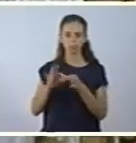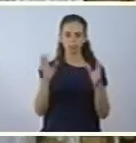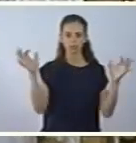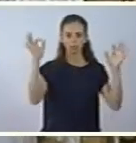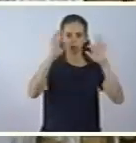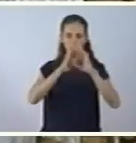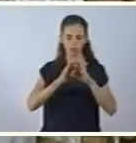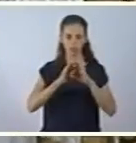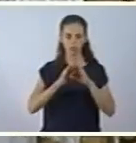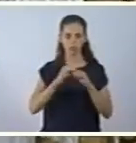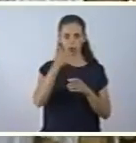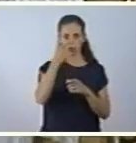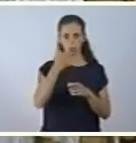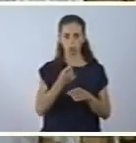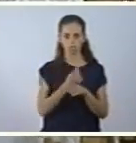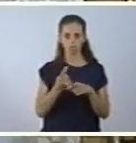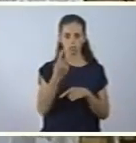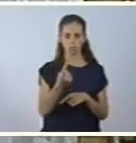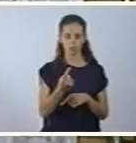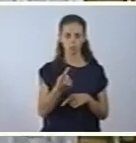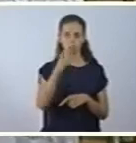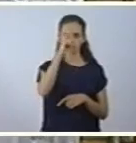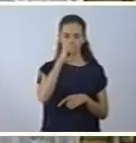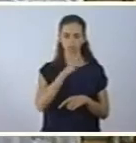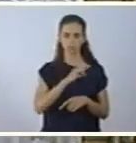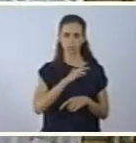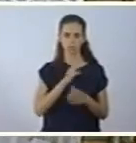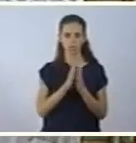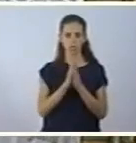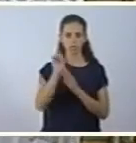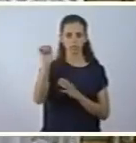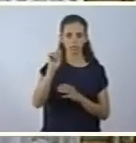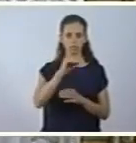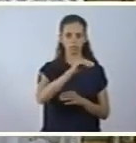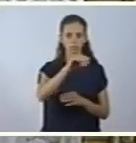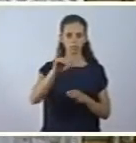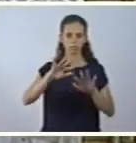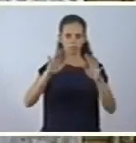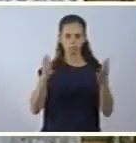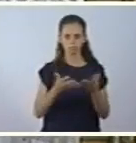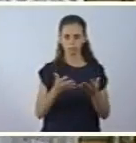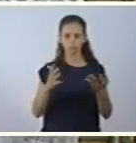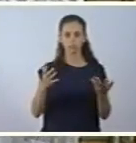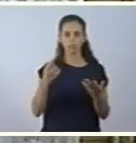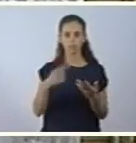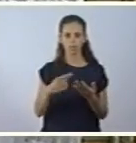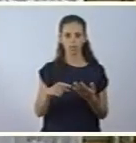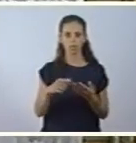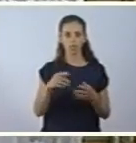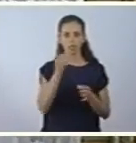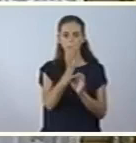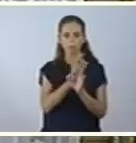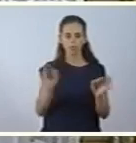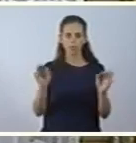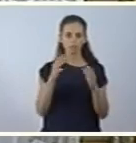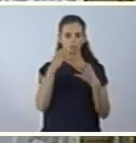Espírito Santo num só corpo. Lembrai-vos, Senhor, da vossa Igreja dispersa por toda a terra e tornai-a